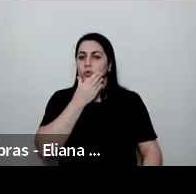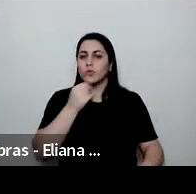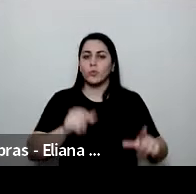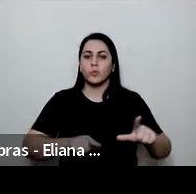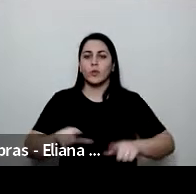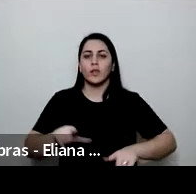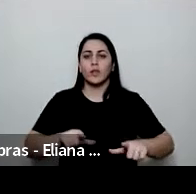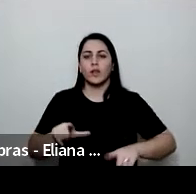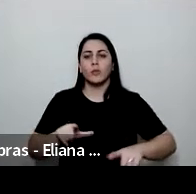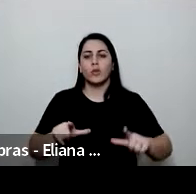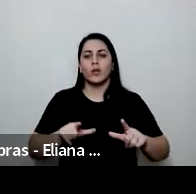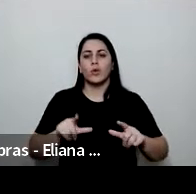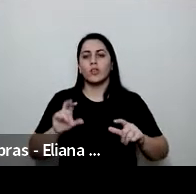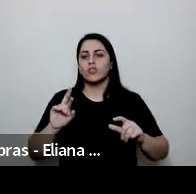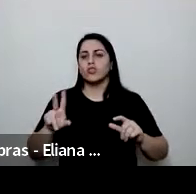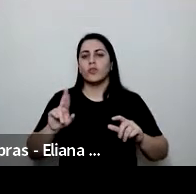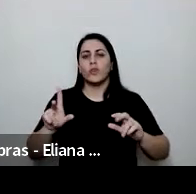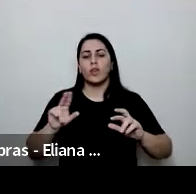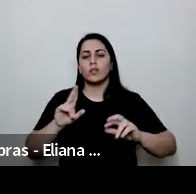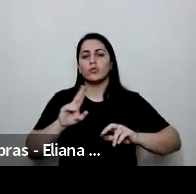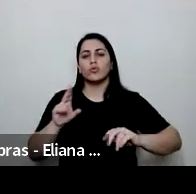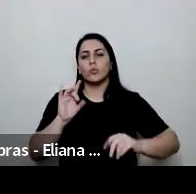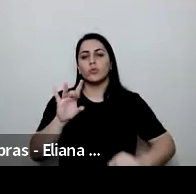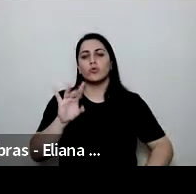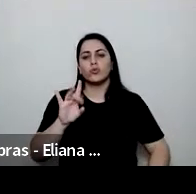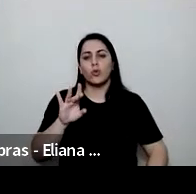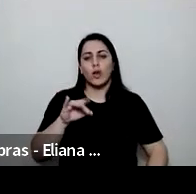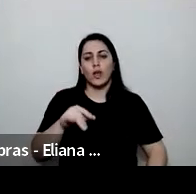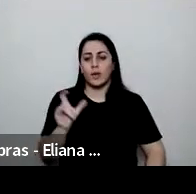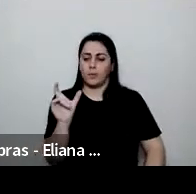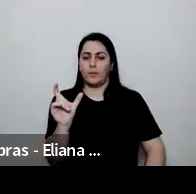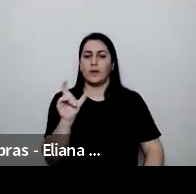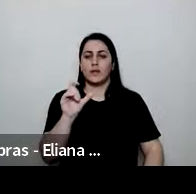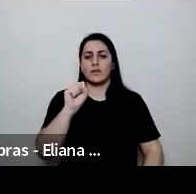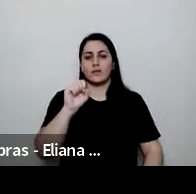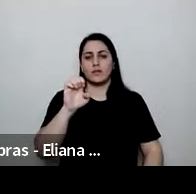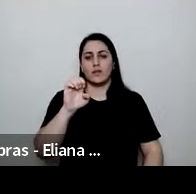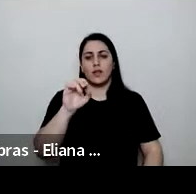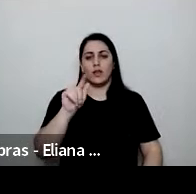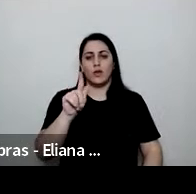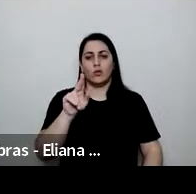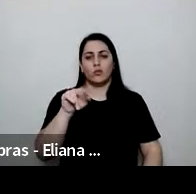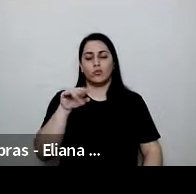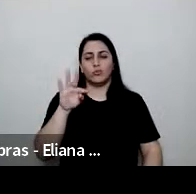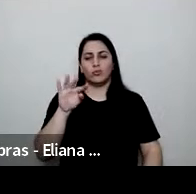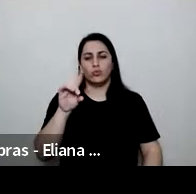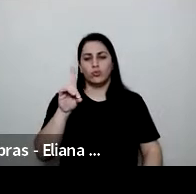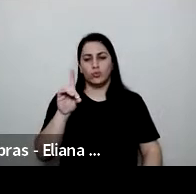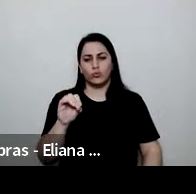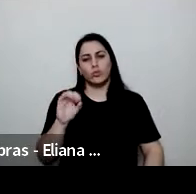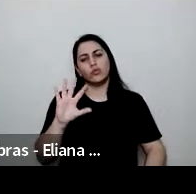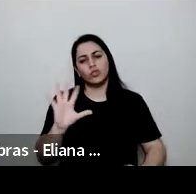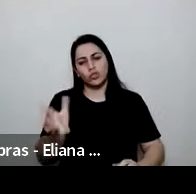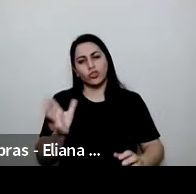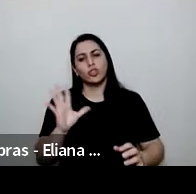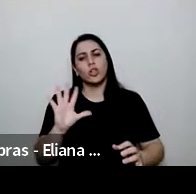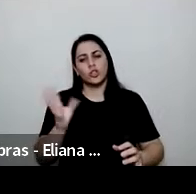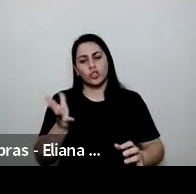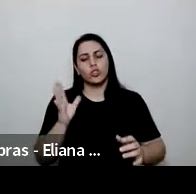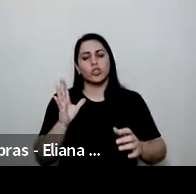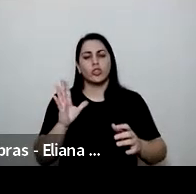única coisa que distingue é o segundo então assim ele já houve alguma confusão